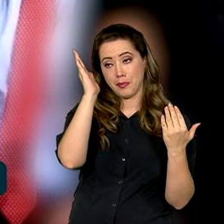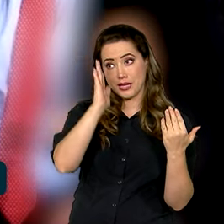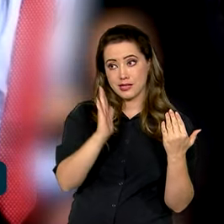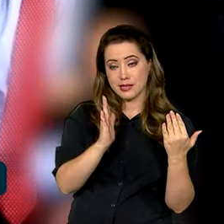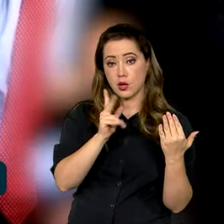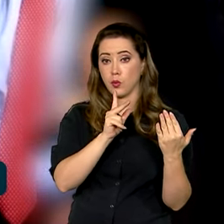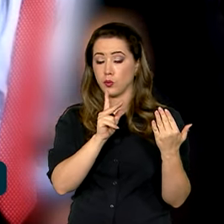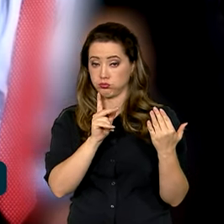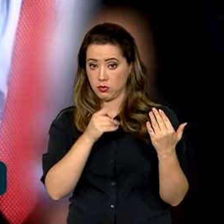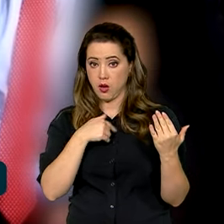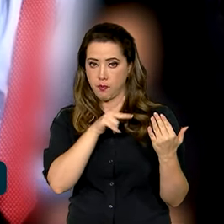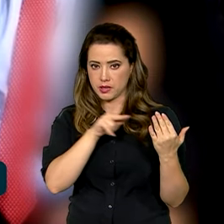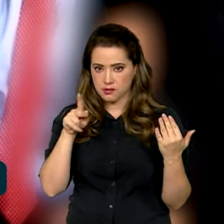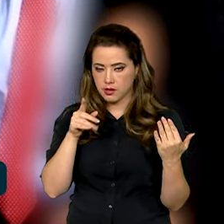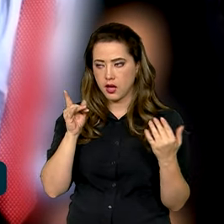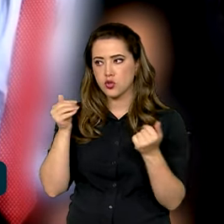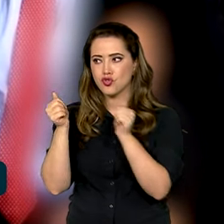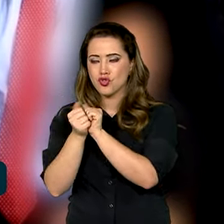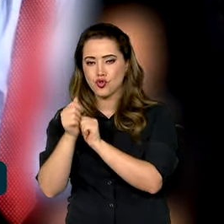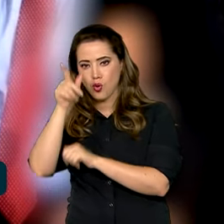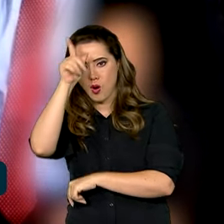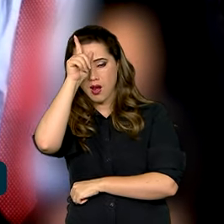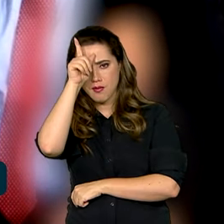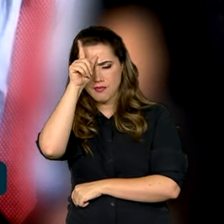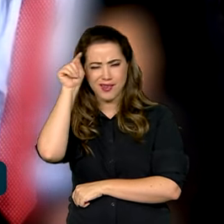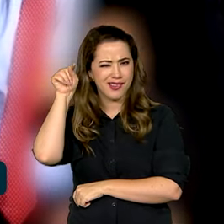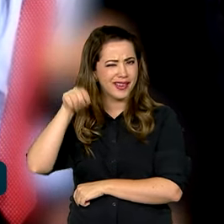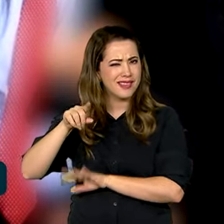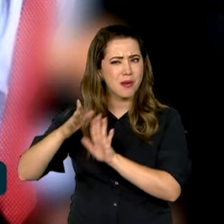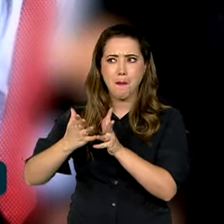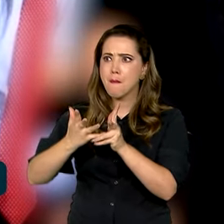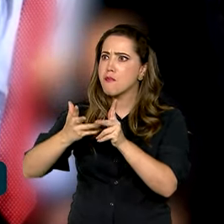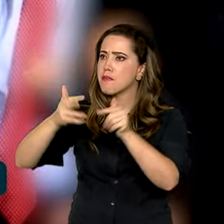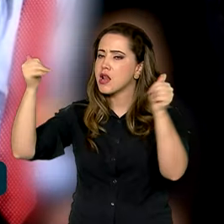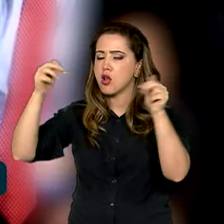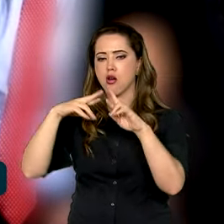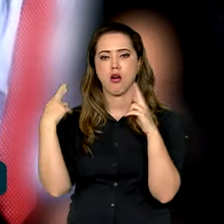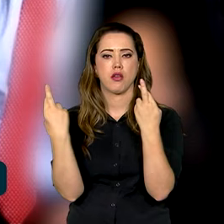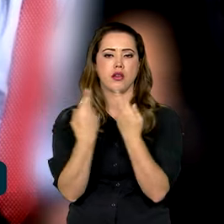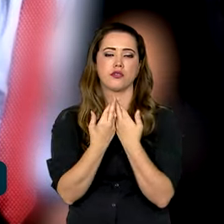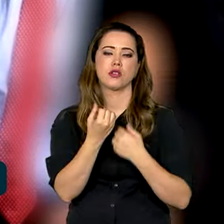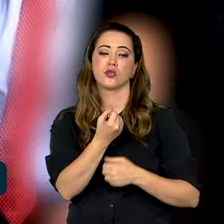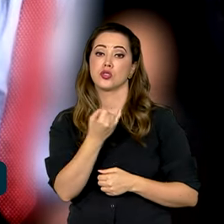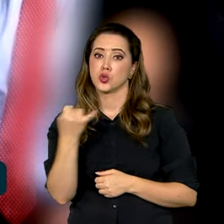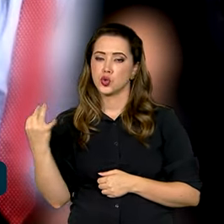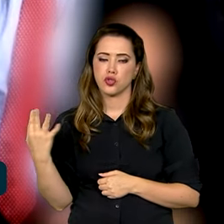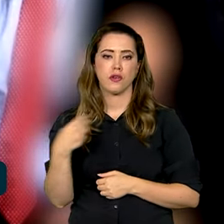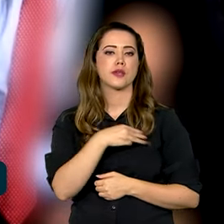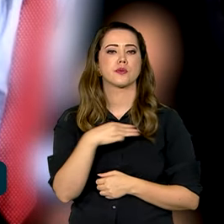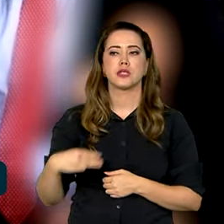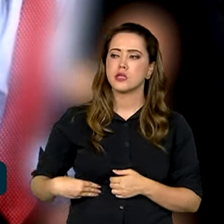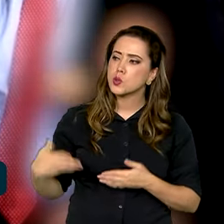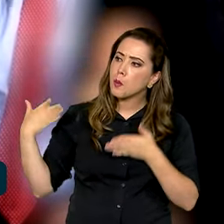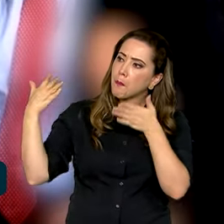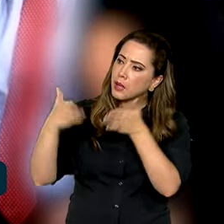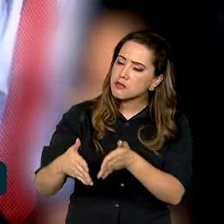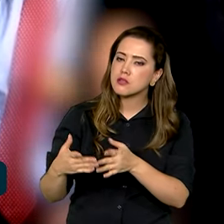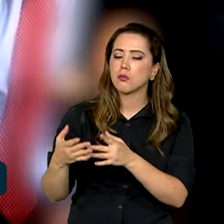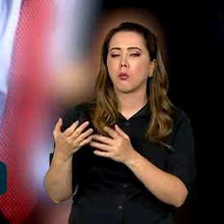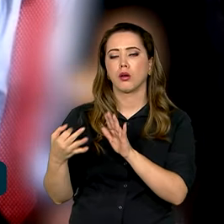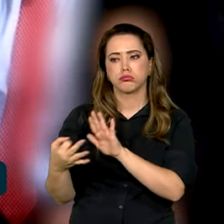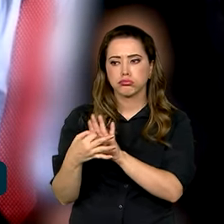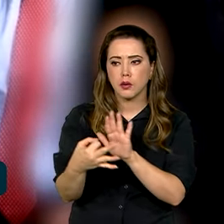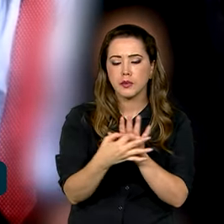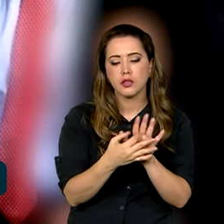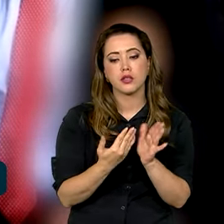presidente com a Alemanha. Uma reunião muito produtiva, com muitos ministros, todos participando ativamente. E eu